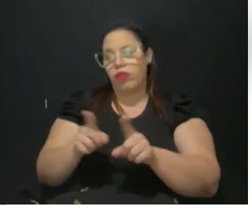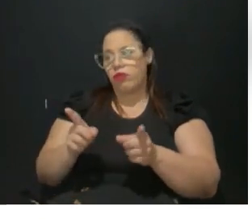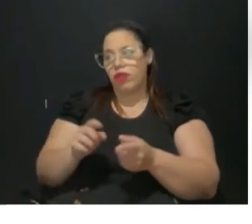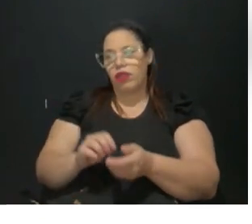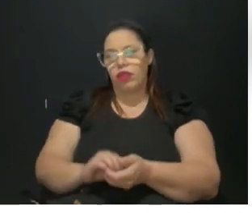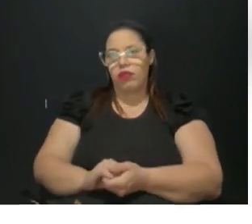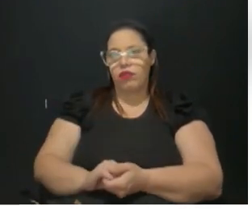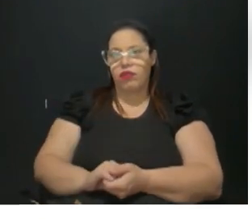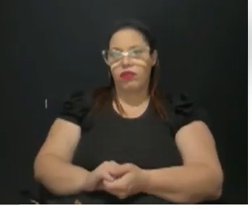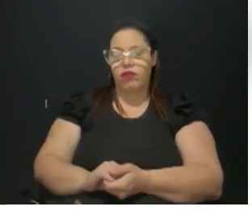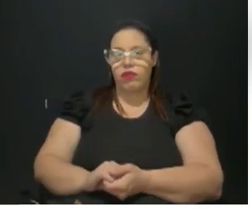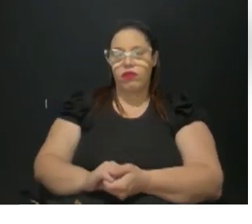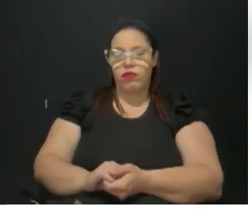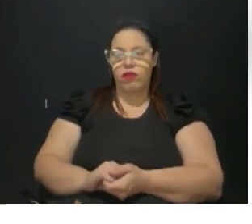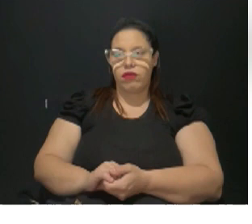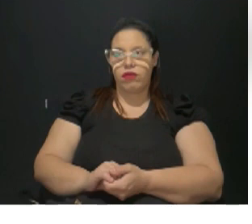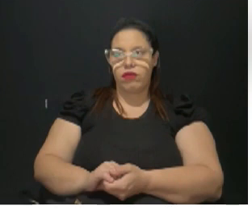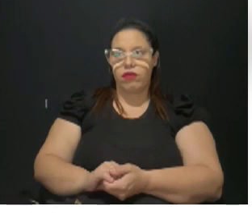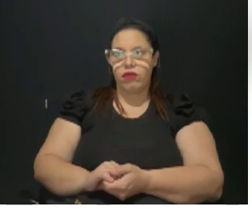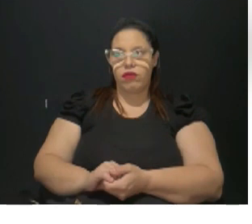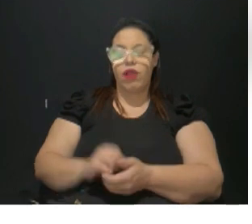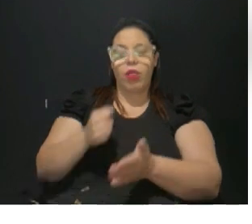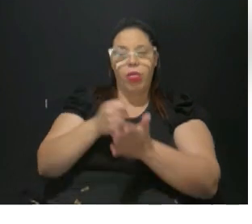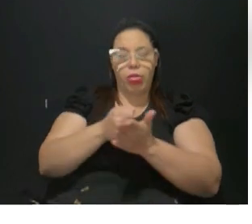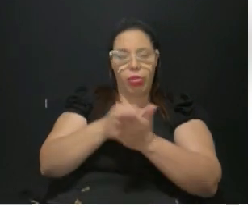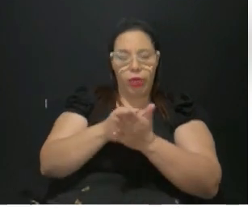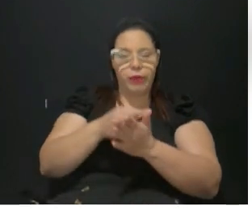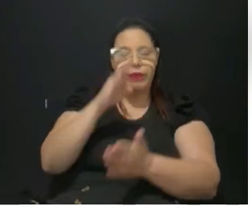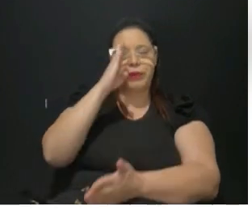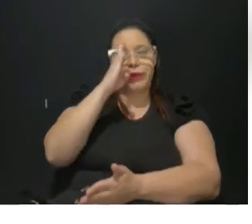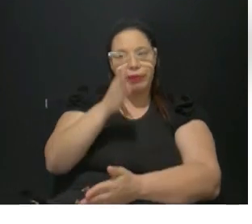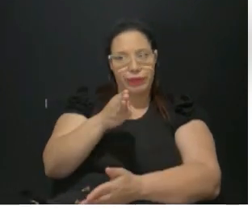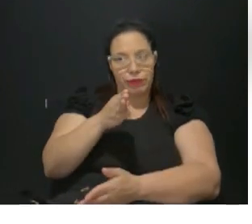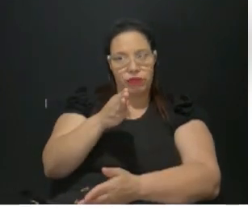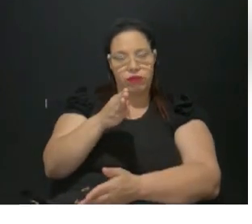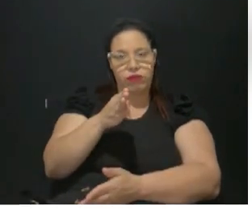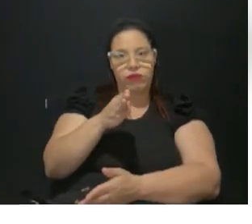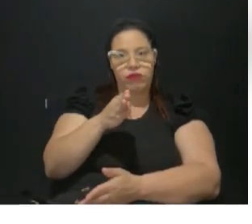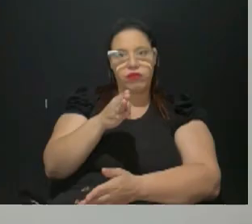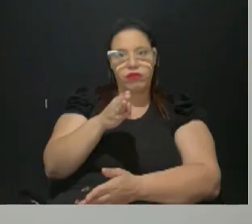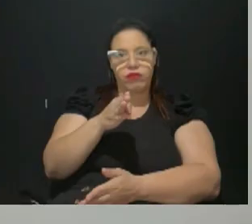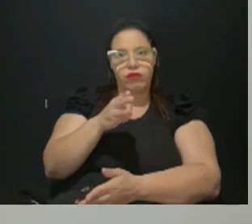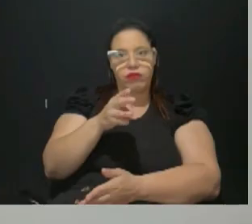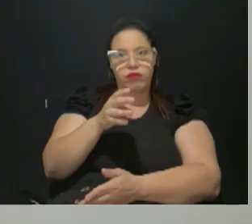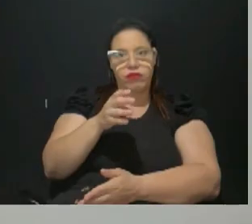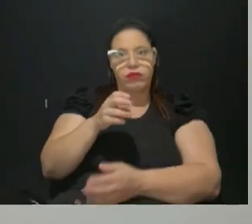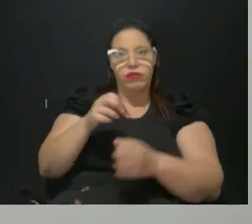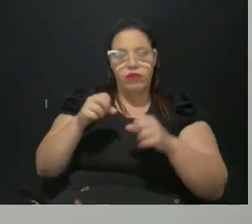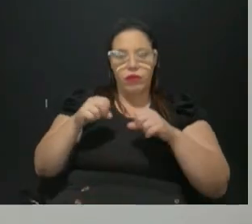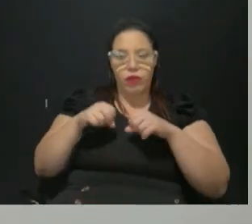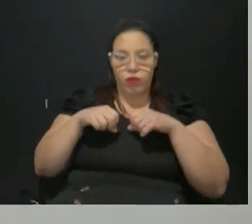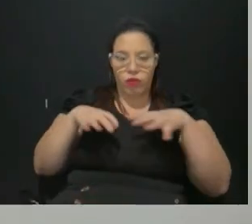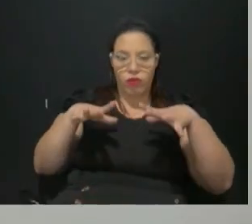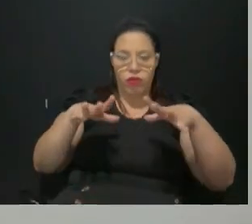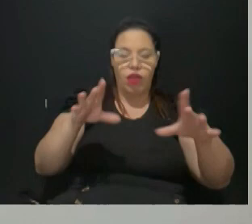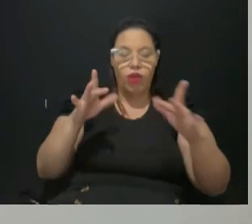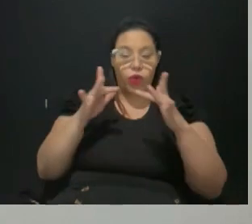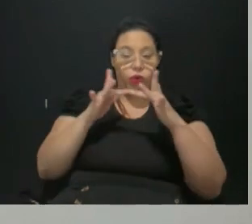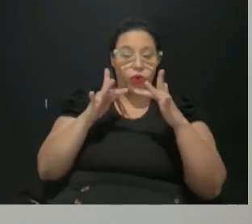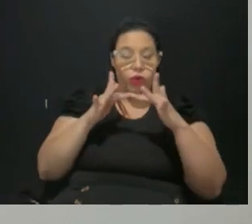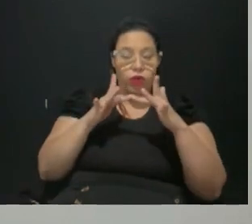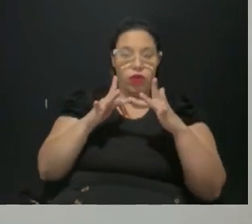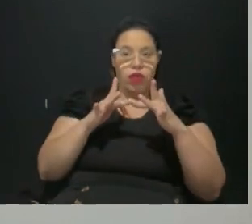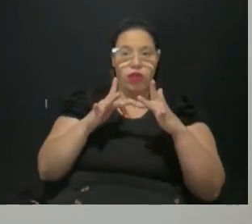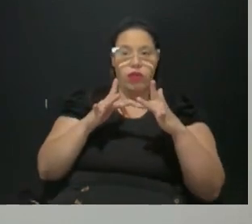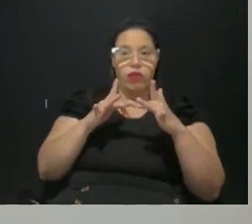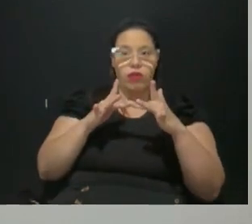mais. Então, a gente reforça que a principal forma de transmissão é o contato,